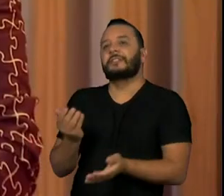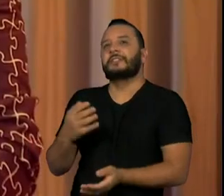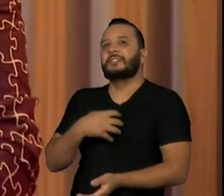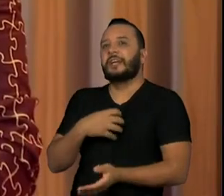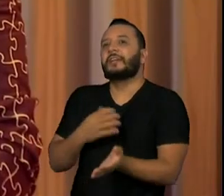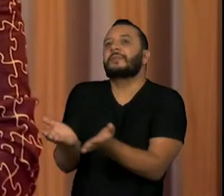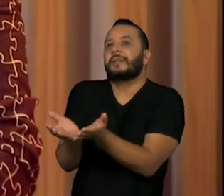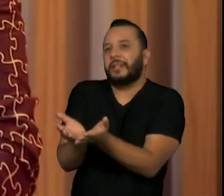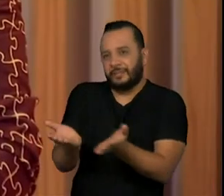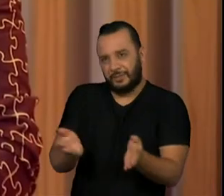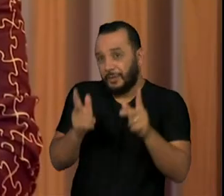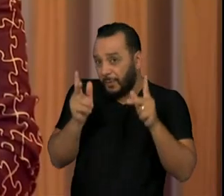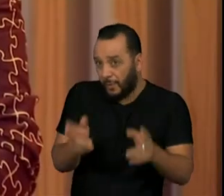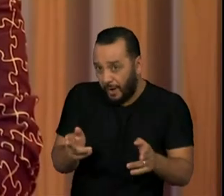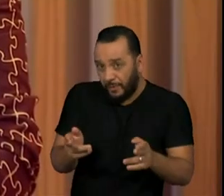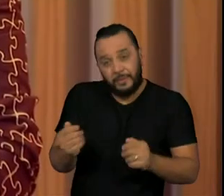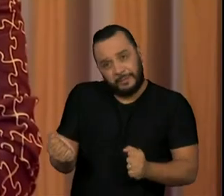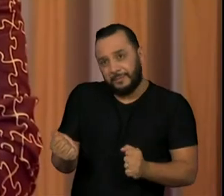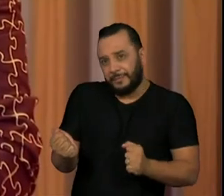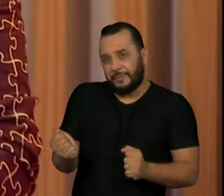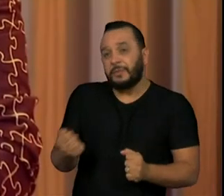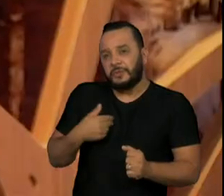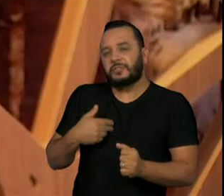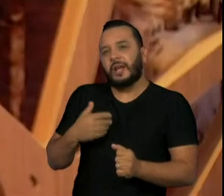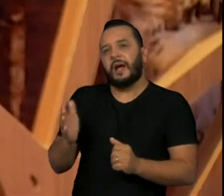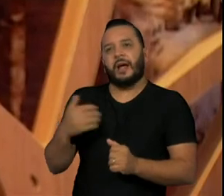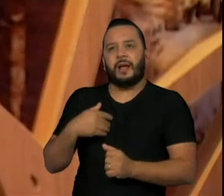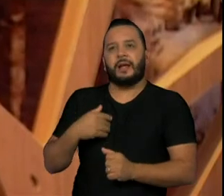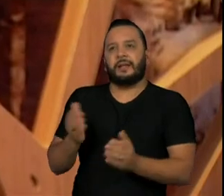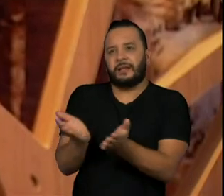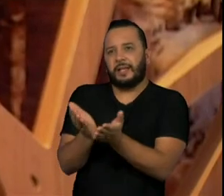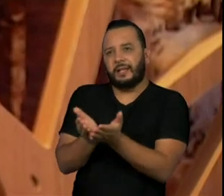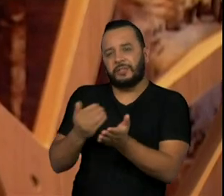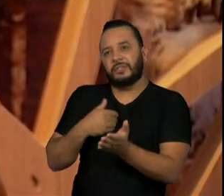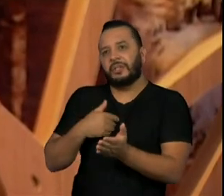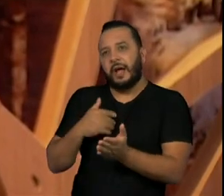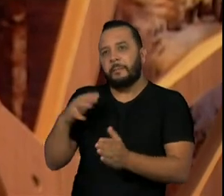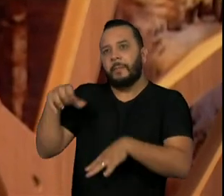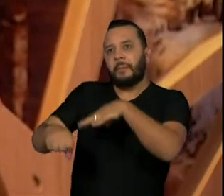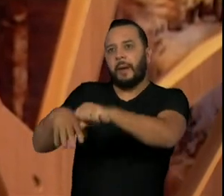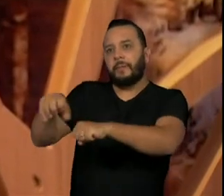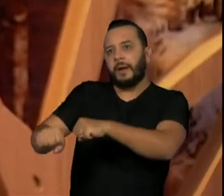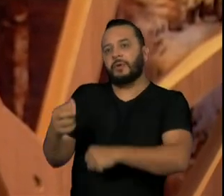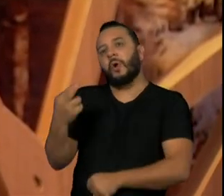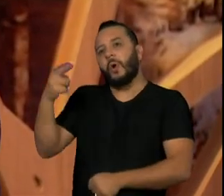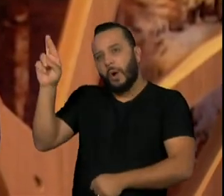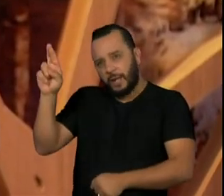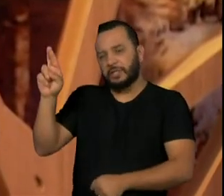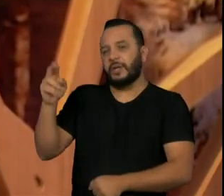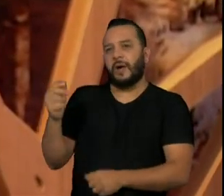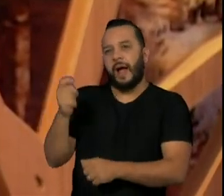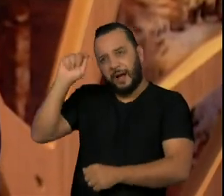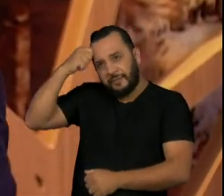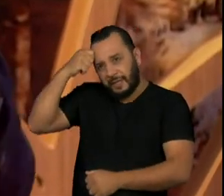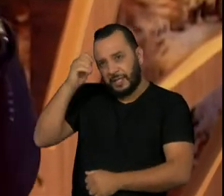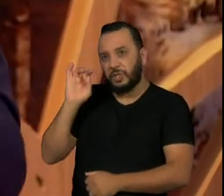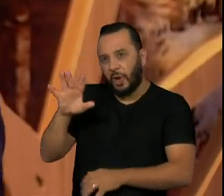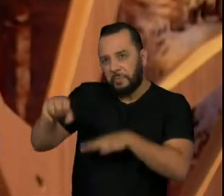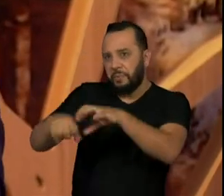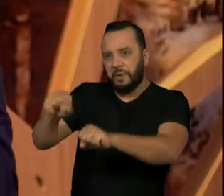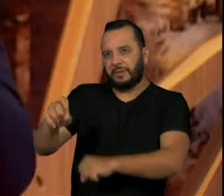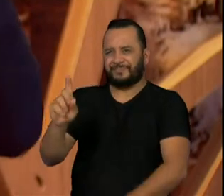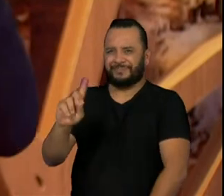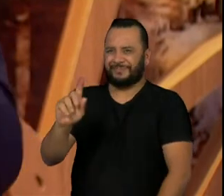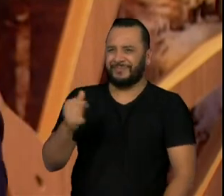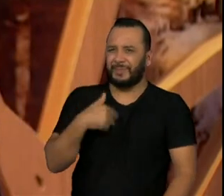Quando disseram aqui, os evangélicos não se apropriam de outras religiões, só das africanas. Isso não é verdade. Tem um monte de igreja evangélica aí com pastor